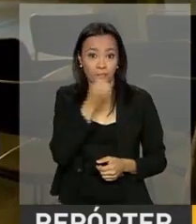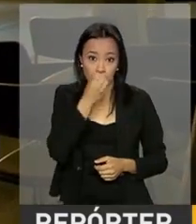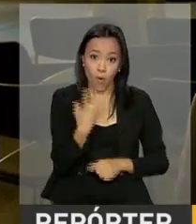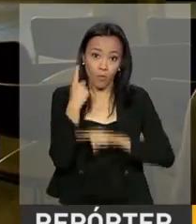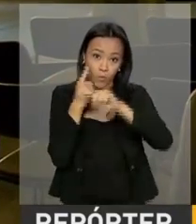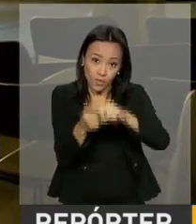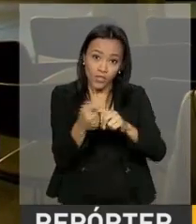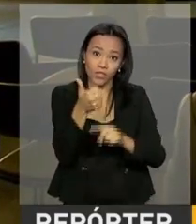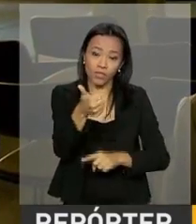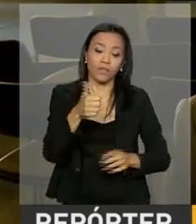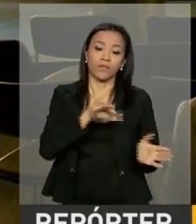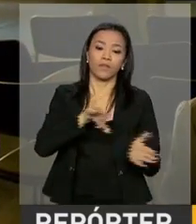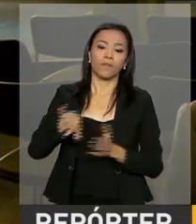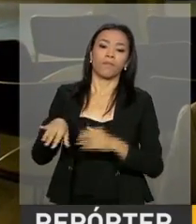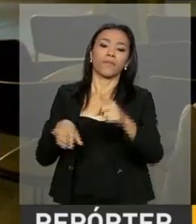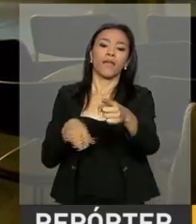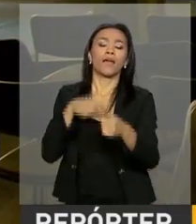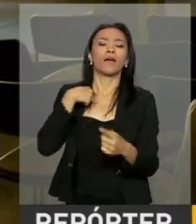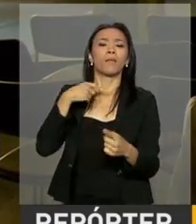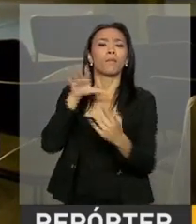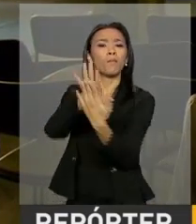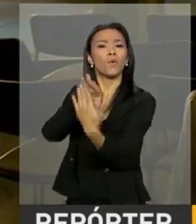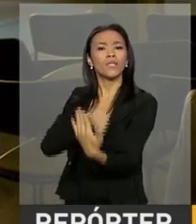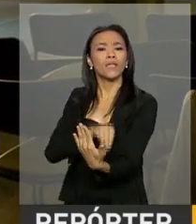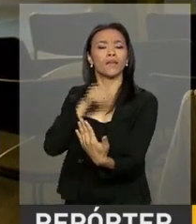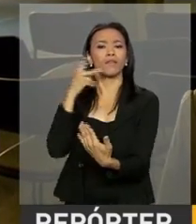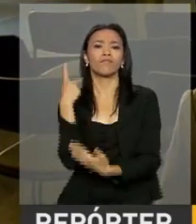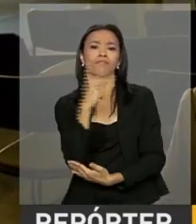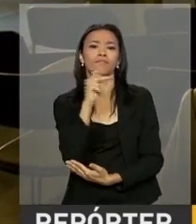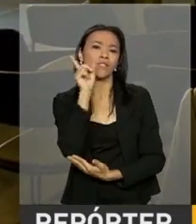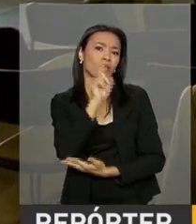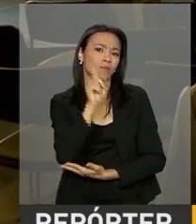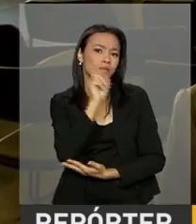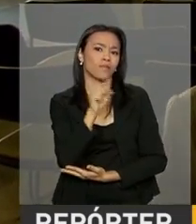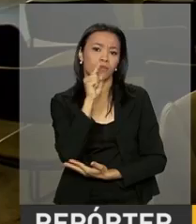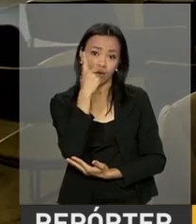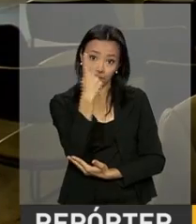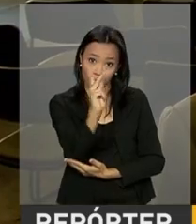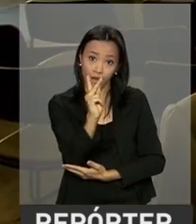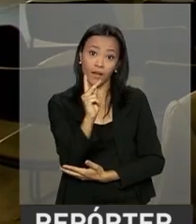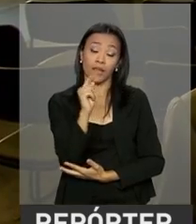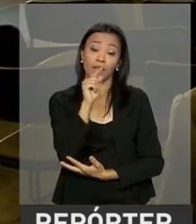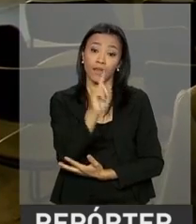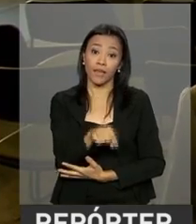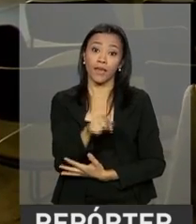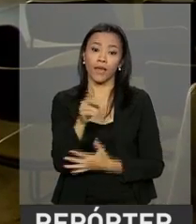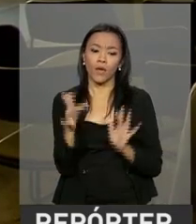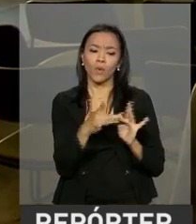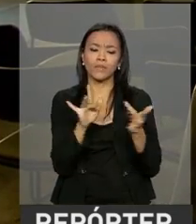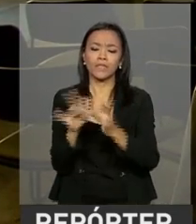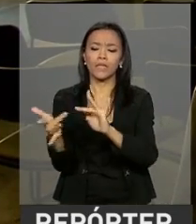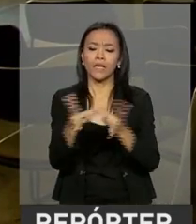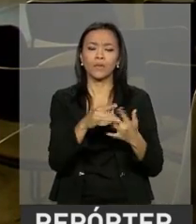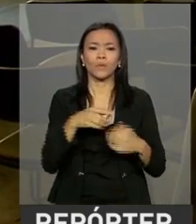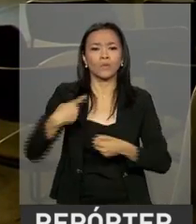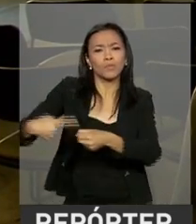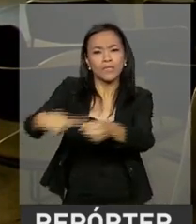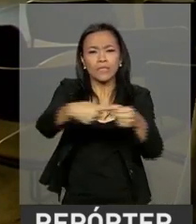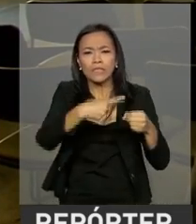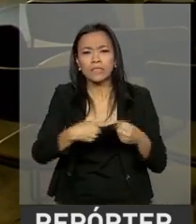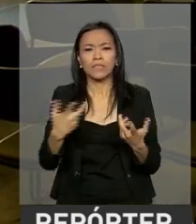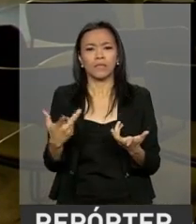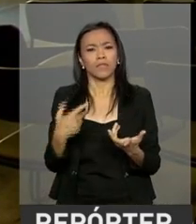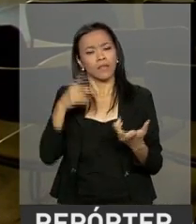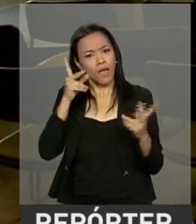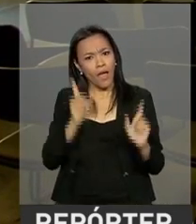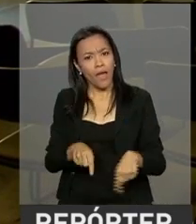que está baseado no modelo dos grandes países, como os Estados Unidos, onde se fazem as conexões com os estados e municípios, né? Então, na verdade, a